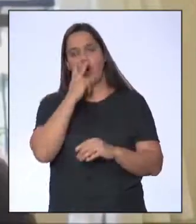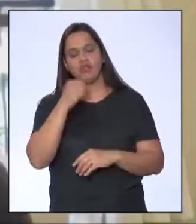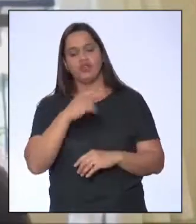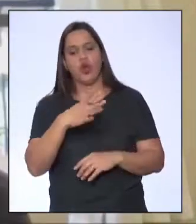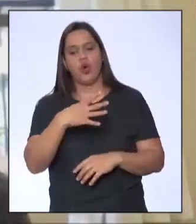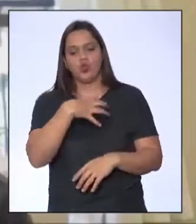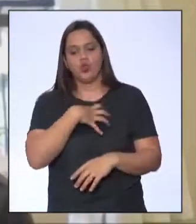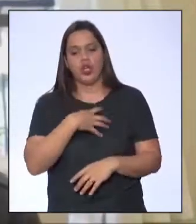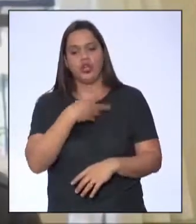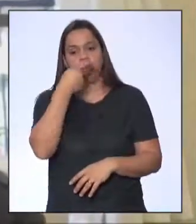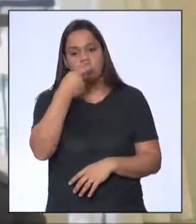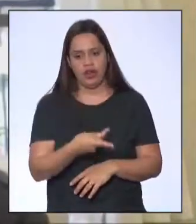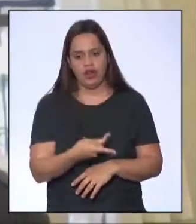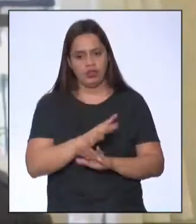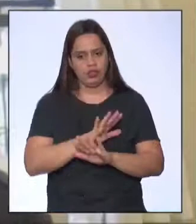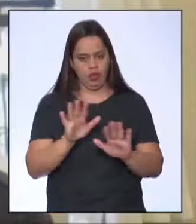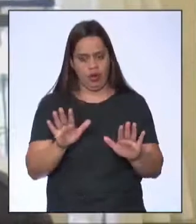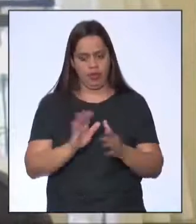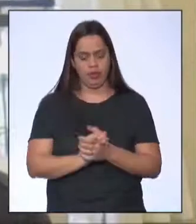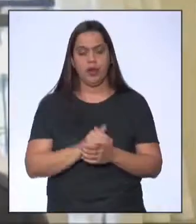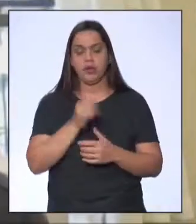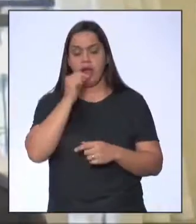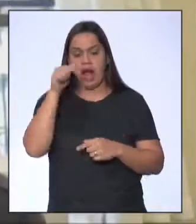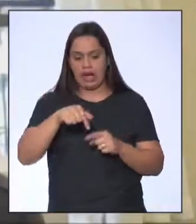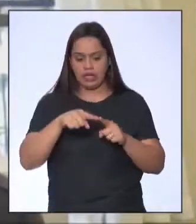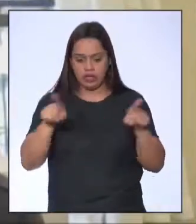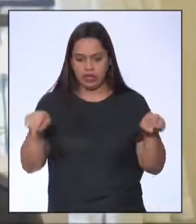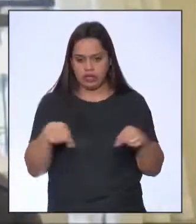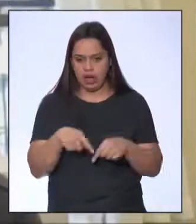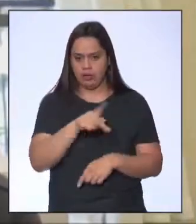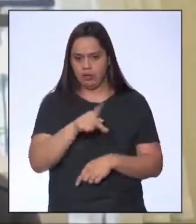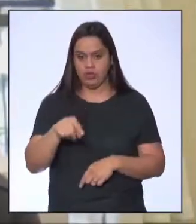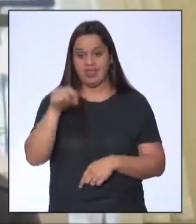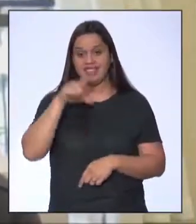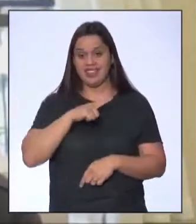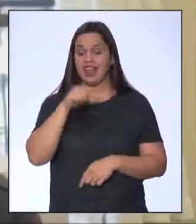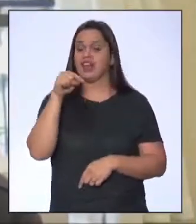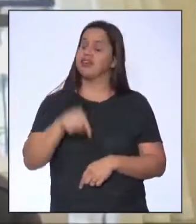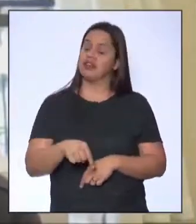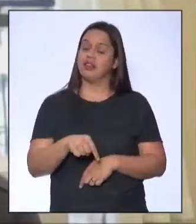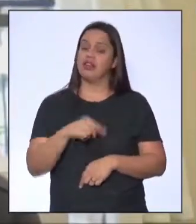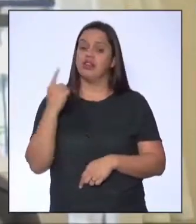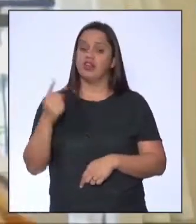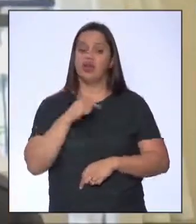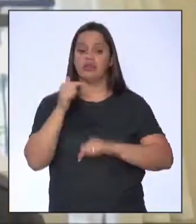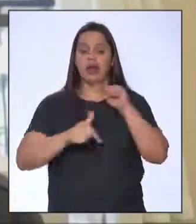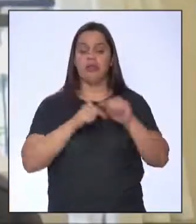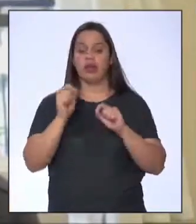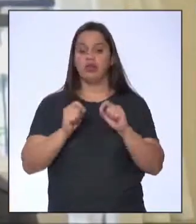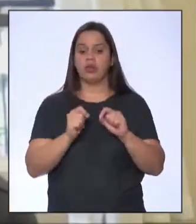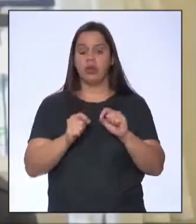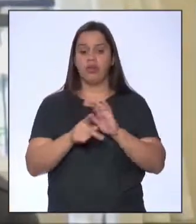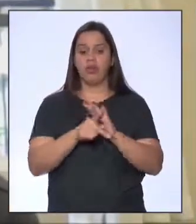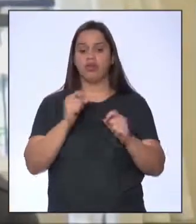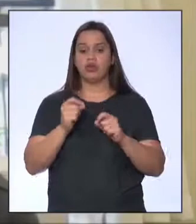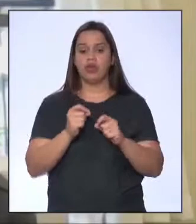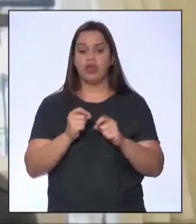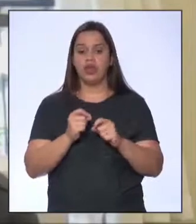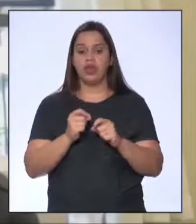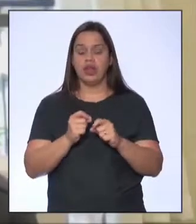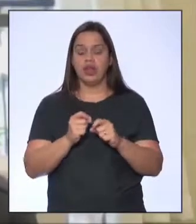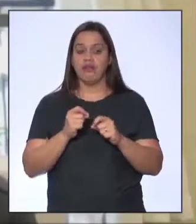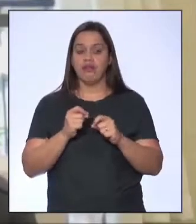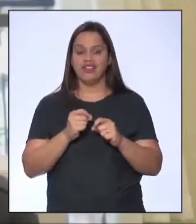assim, a sala de aula aqui, esses professores que nós temos aqui, eles trabalham numa forma de nivelar os alunos internos com